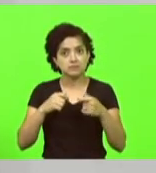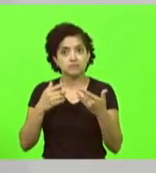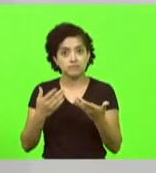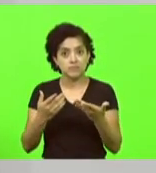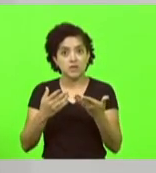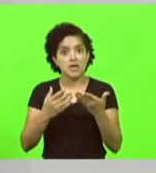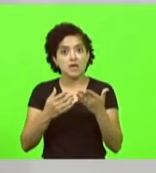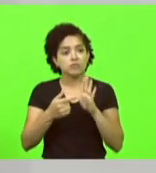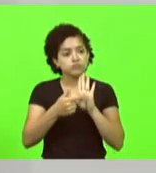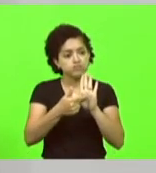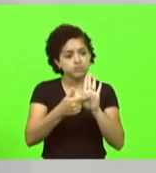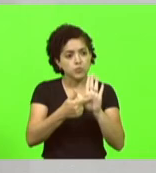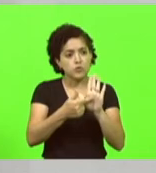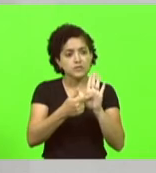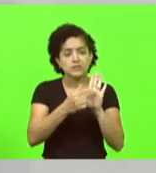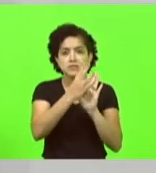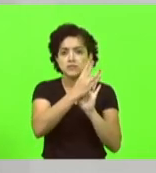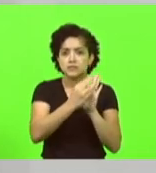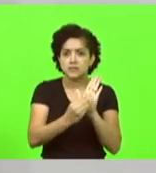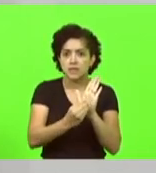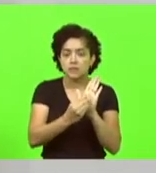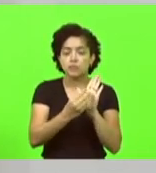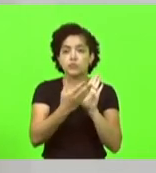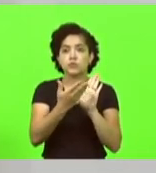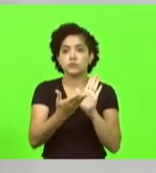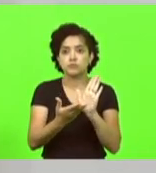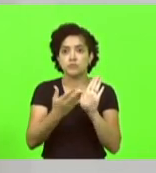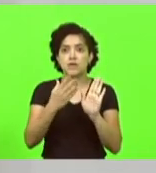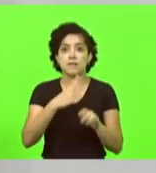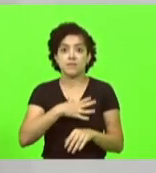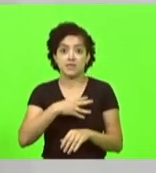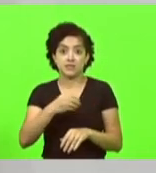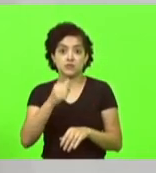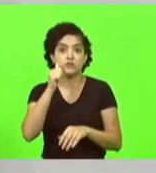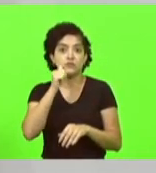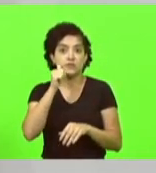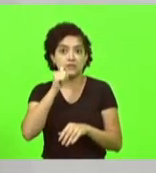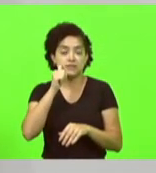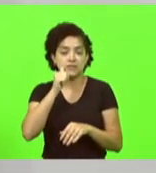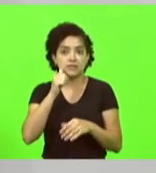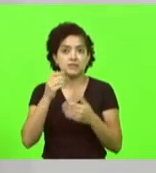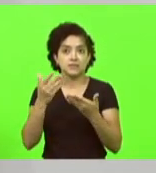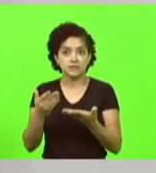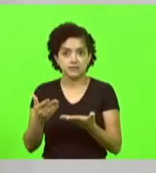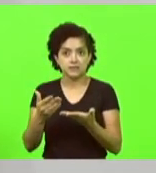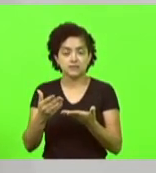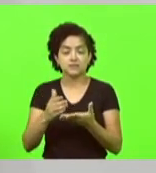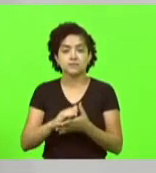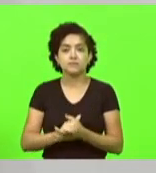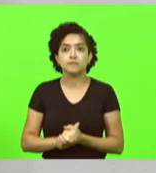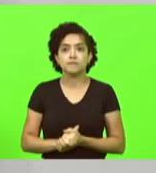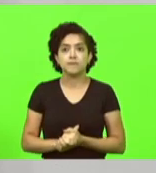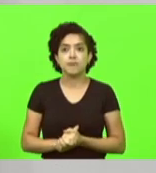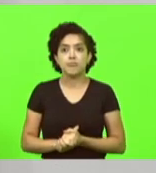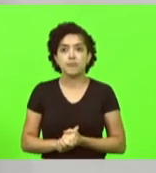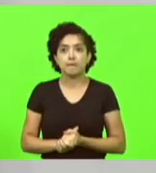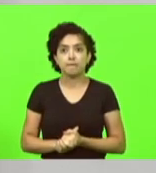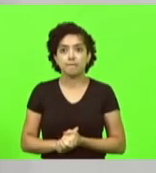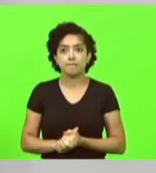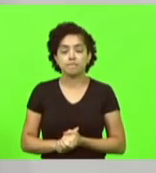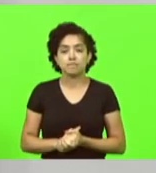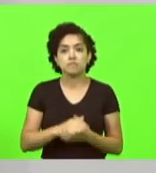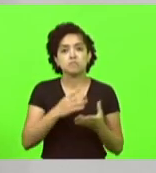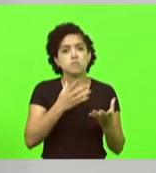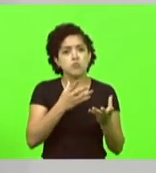exemplos, segurados, minhas filhas seguradas pela mão dela. Muitas